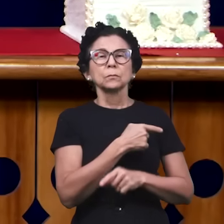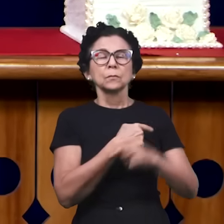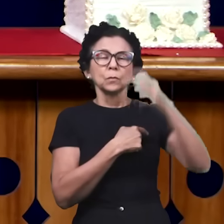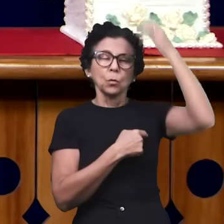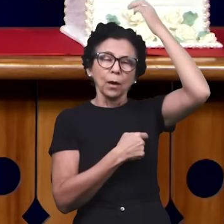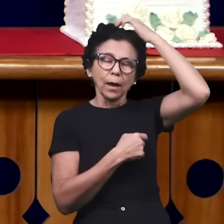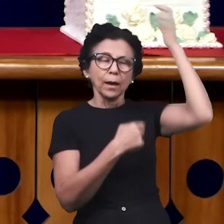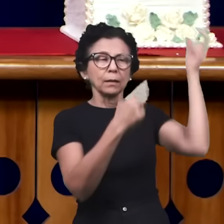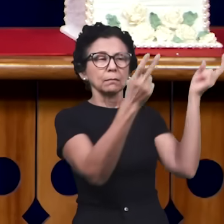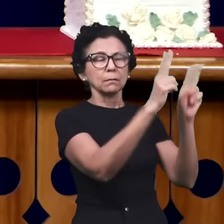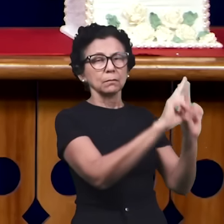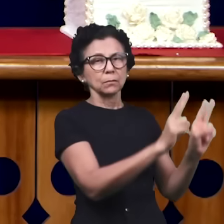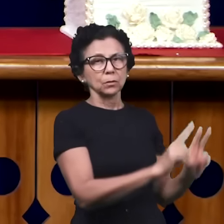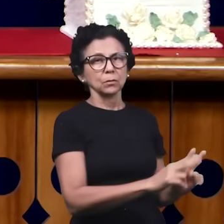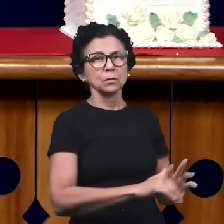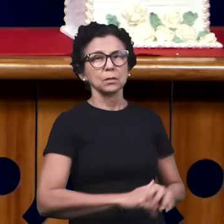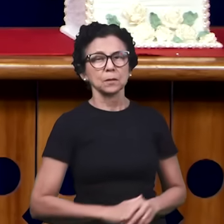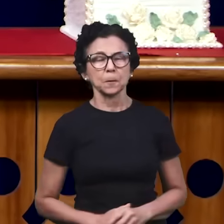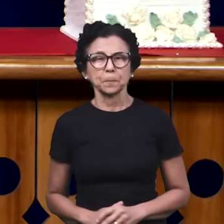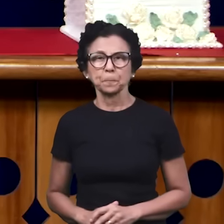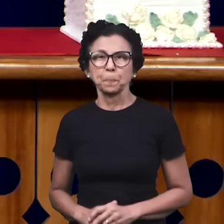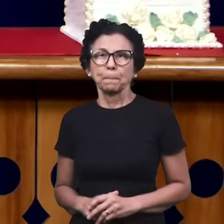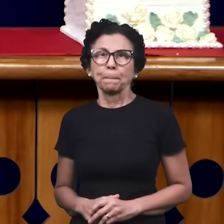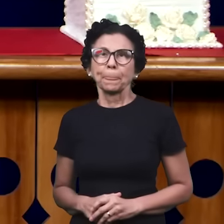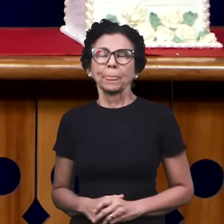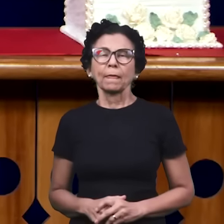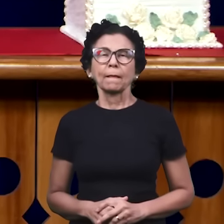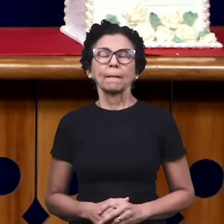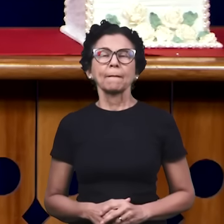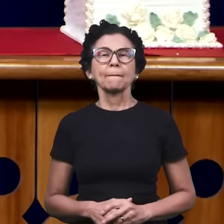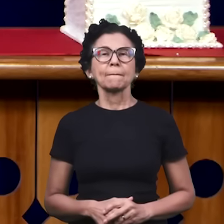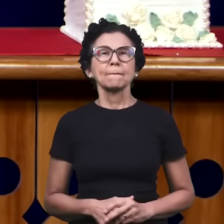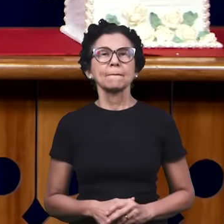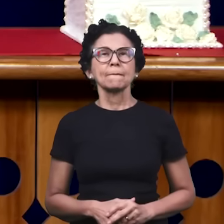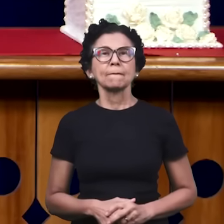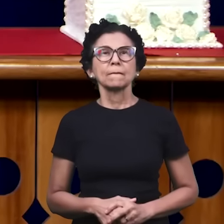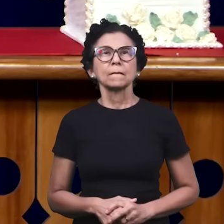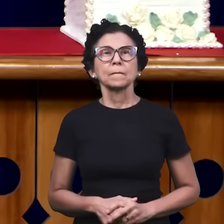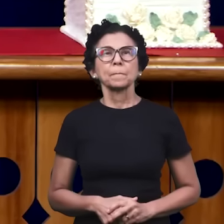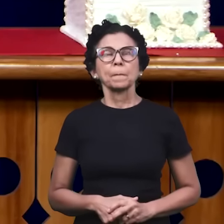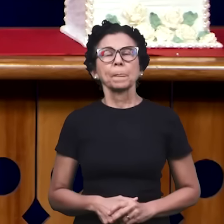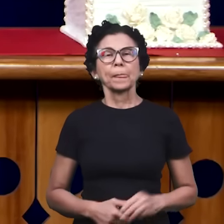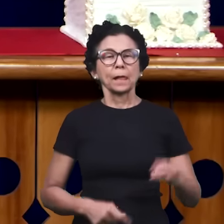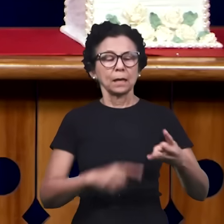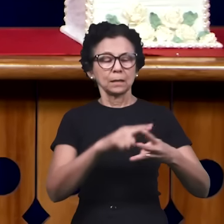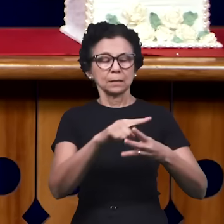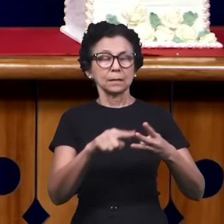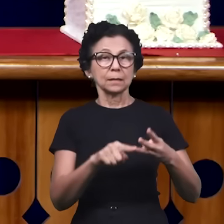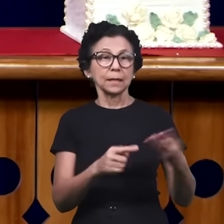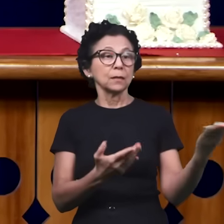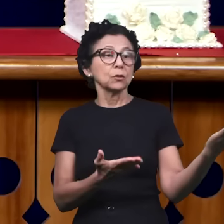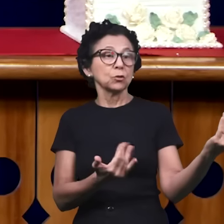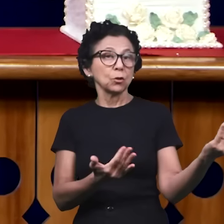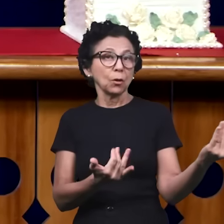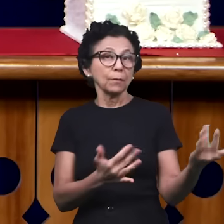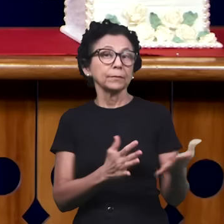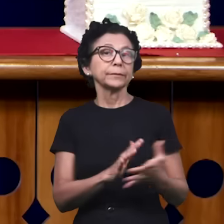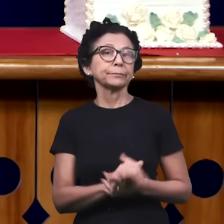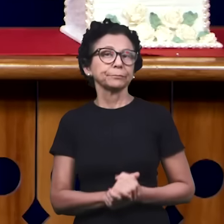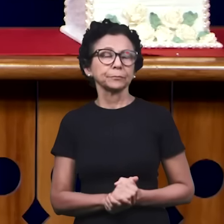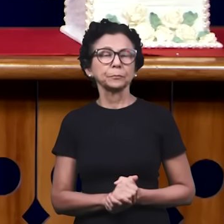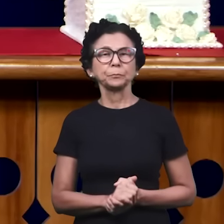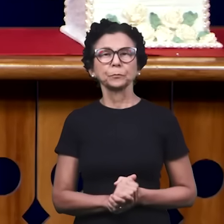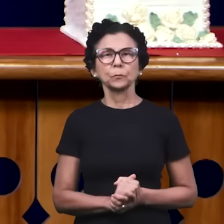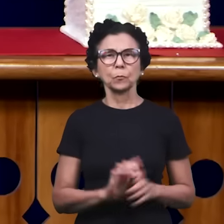o profundo e o escondido, que o nosso Deus é um Deus revelador. Você vê que nessa vida desses 3 jovens, o Senhor livrou, operou através